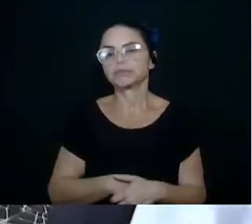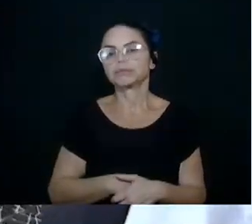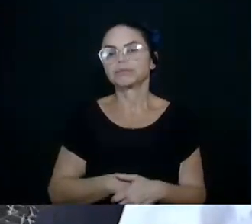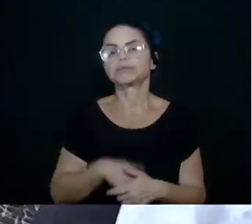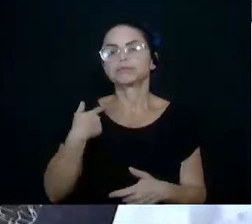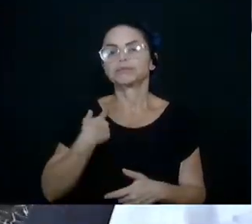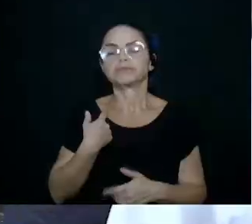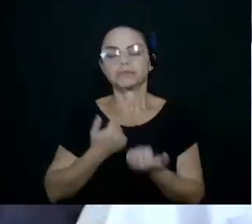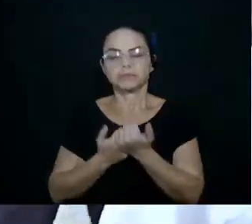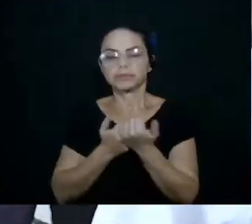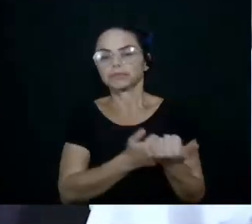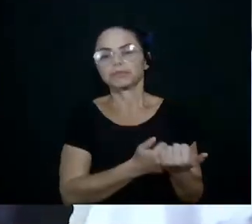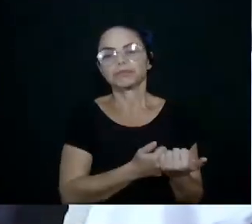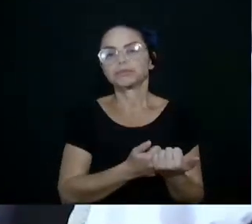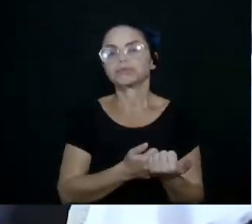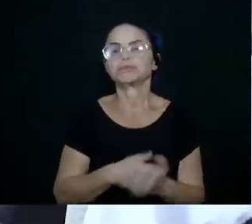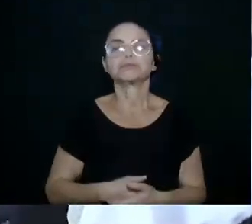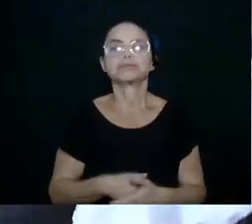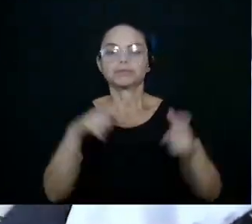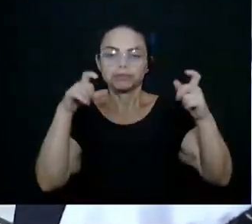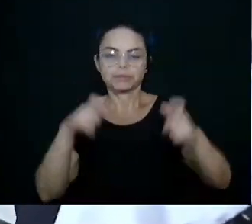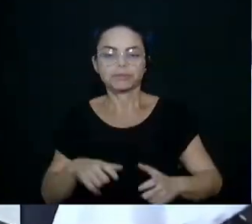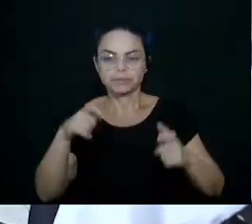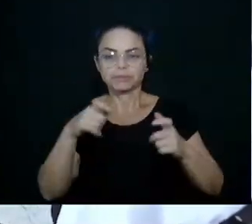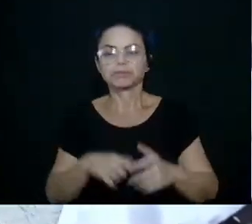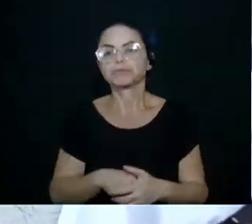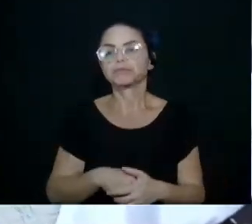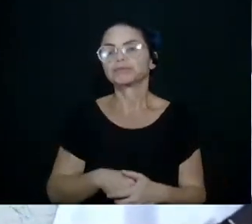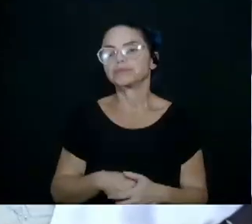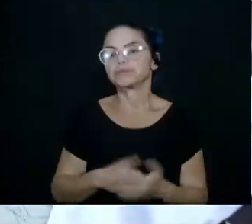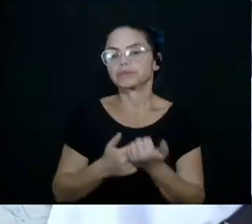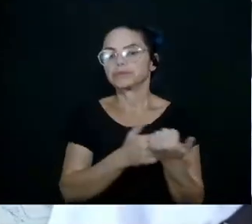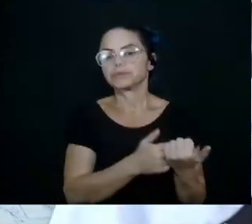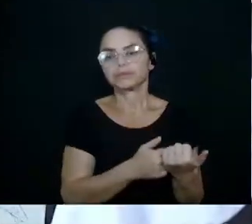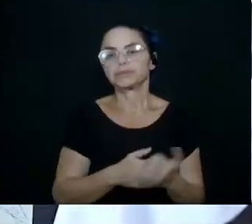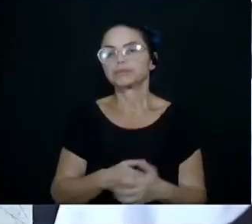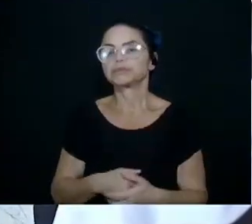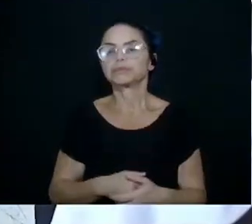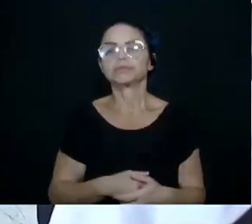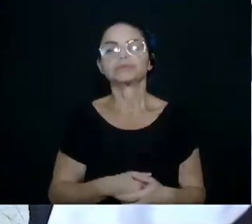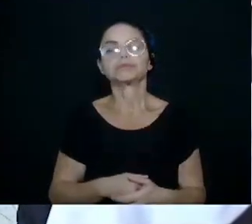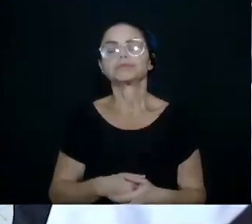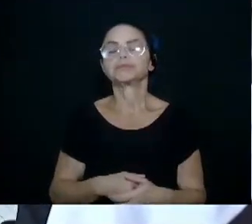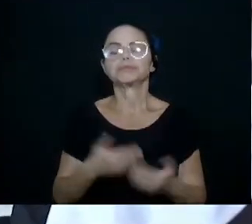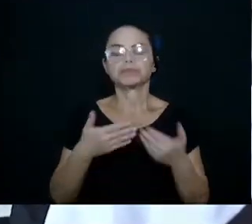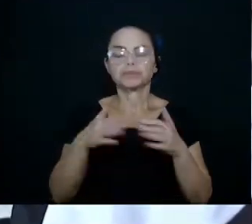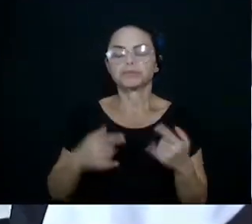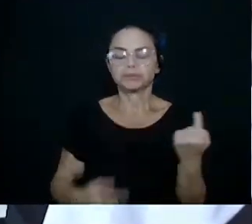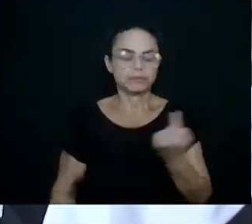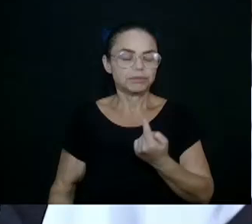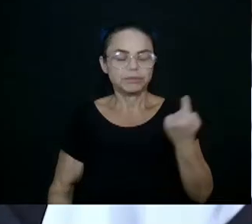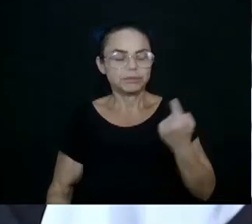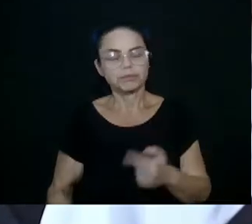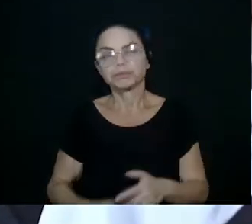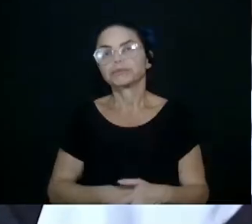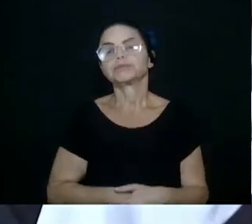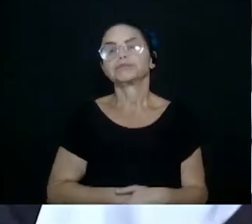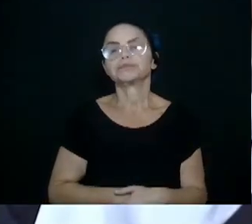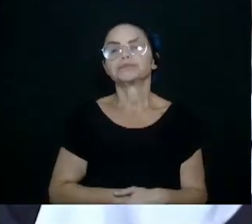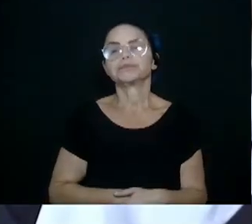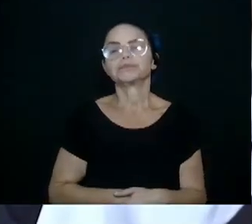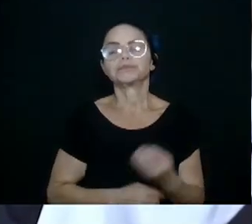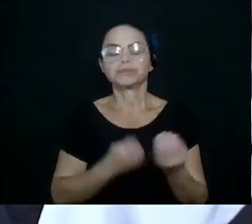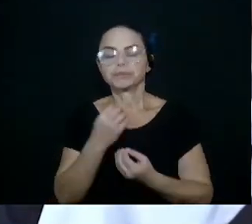apoio de ceder o local, me apoiou bastante em abrir assim sozinho a minha barbearia. E como você pensou